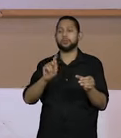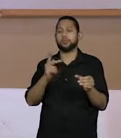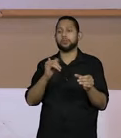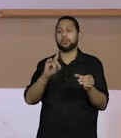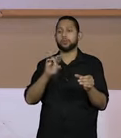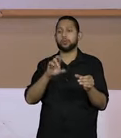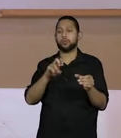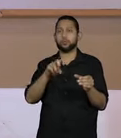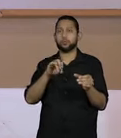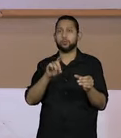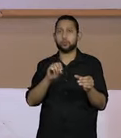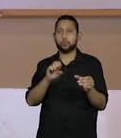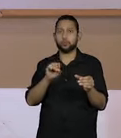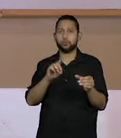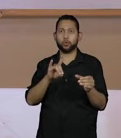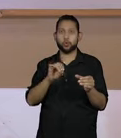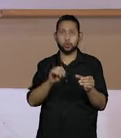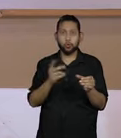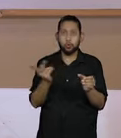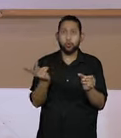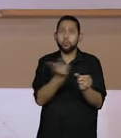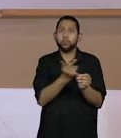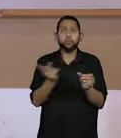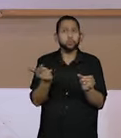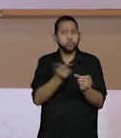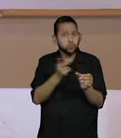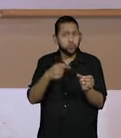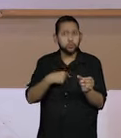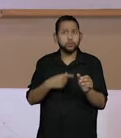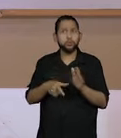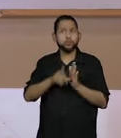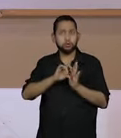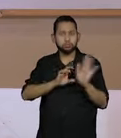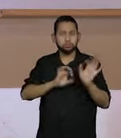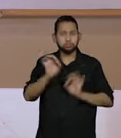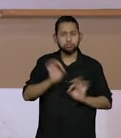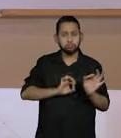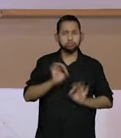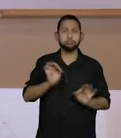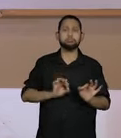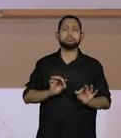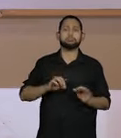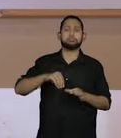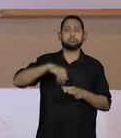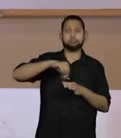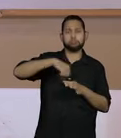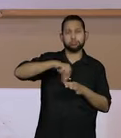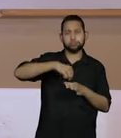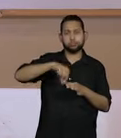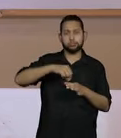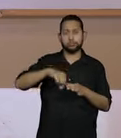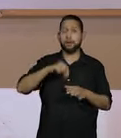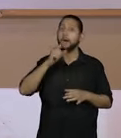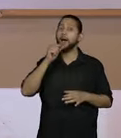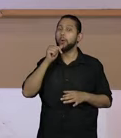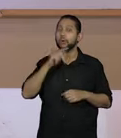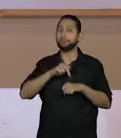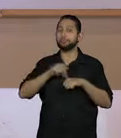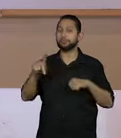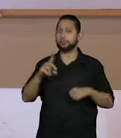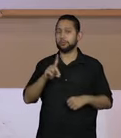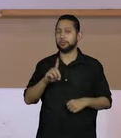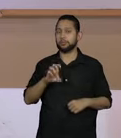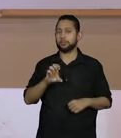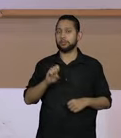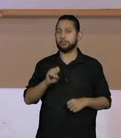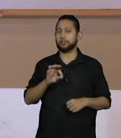Ambas as soluções foram preparadas usando água destilada, que